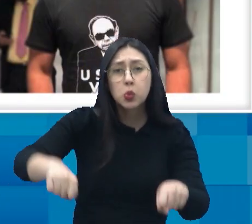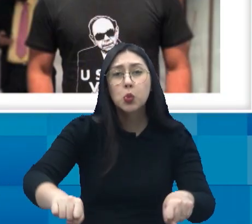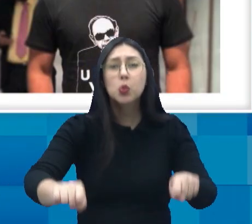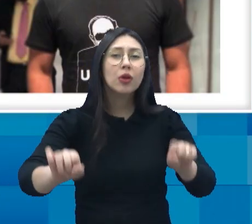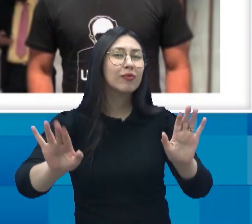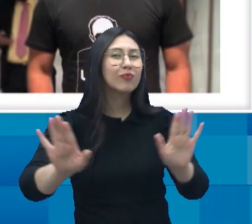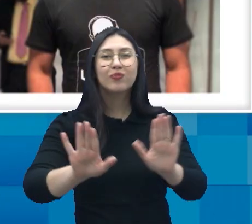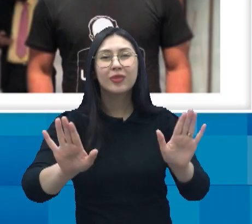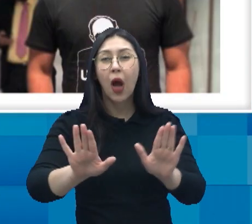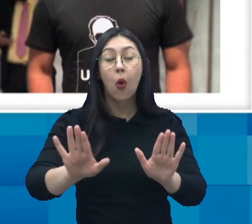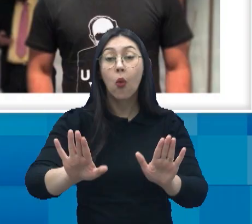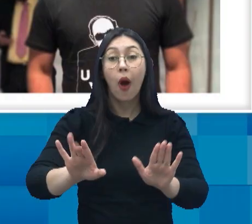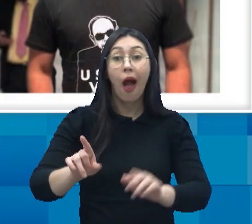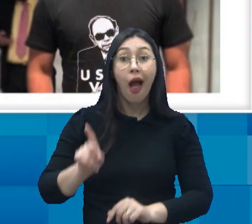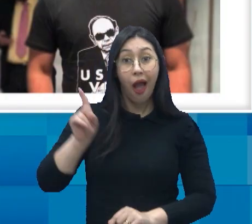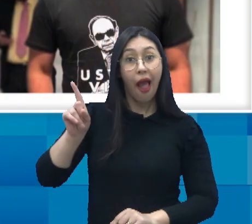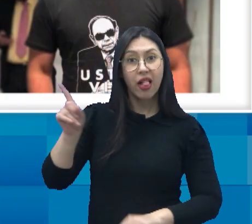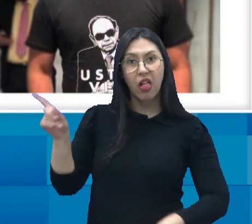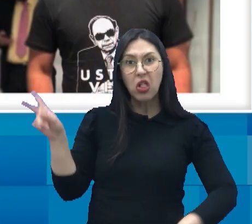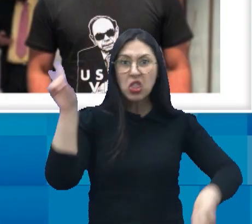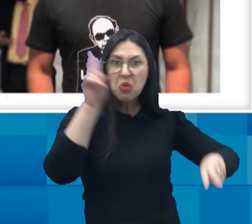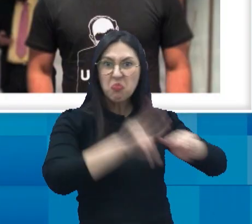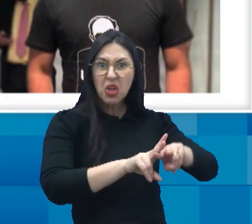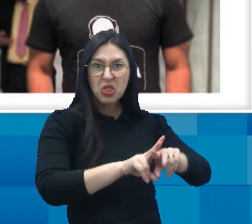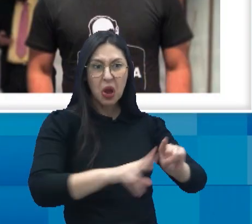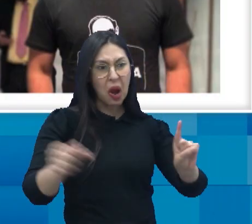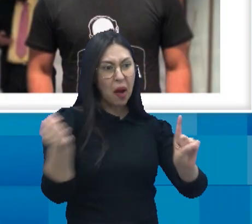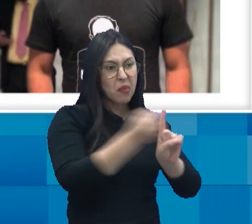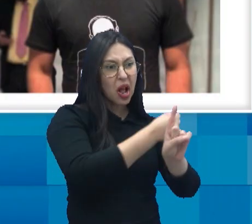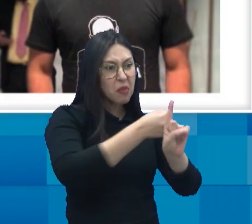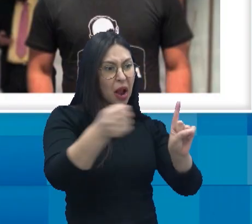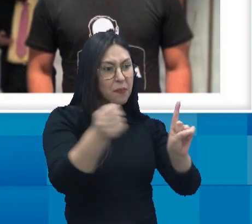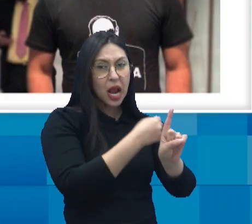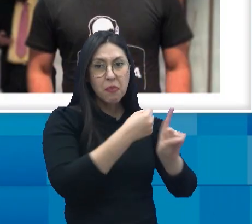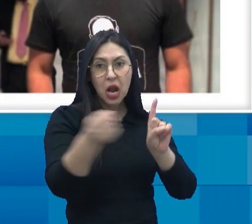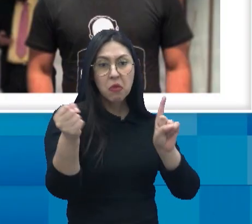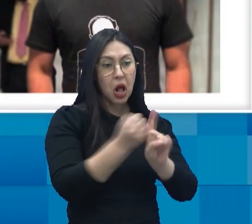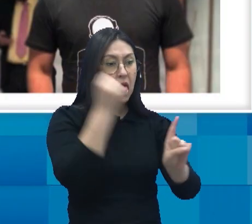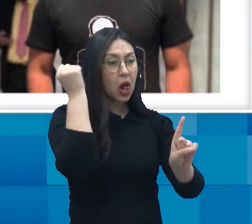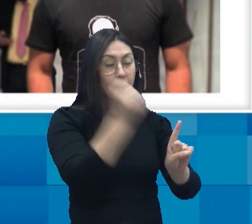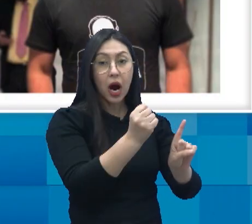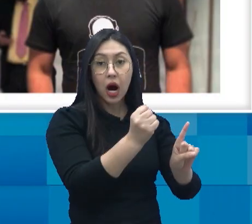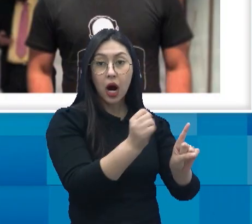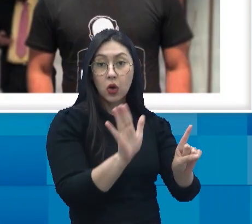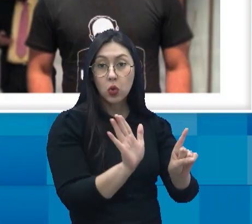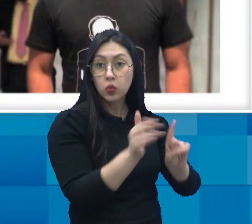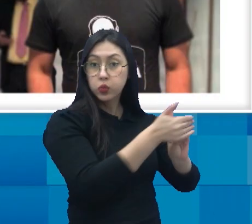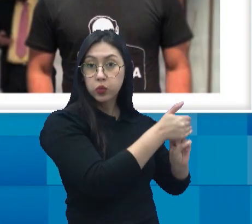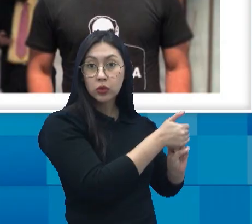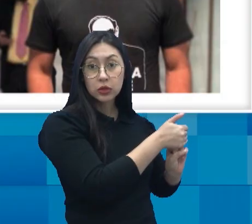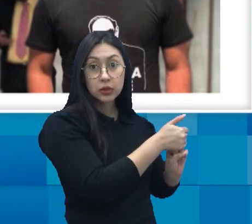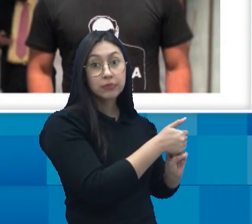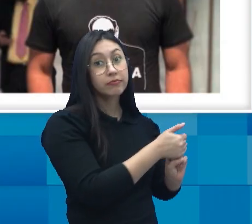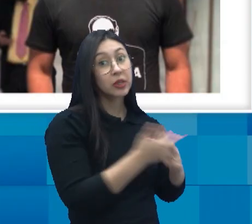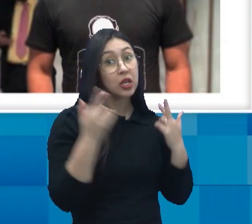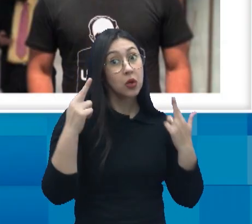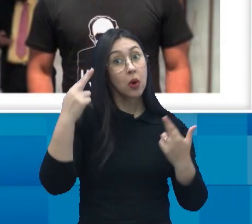haveria tortura, prisão nos porões e sumiço de corpos, como aconteceu no Brasil e na Argentina.